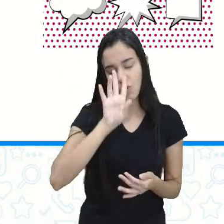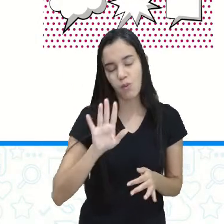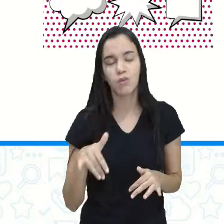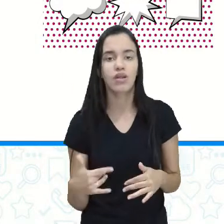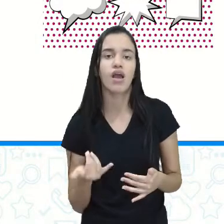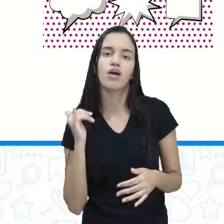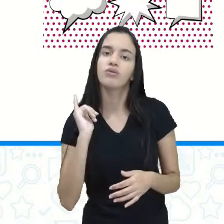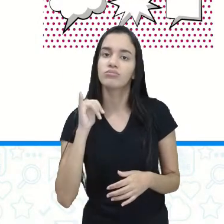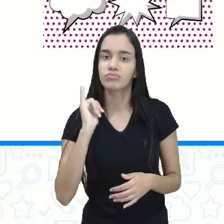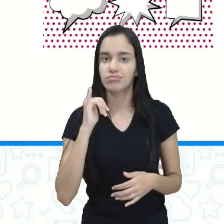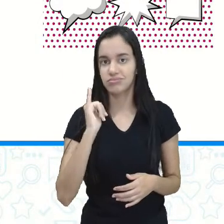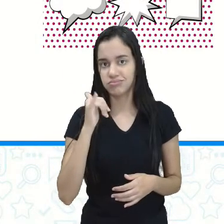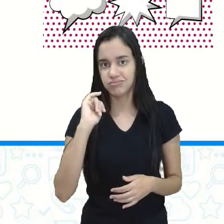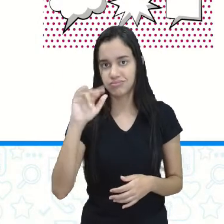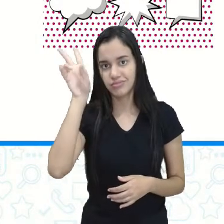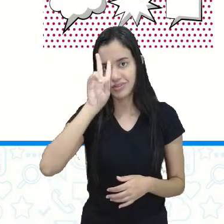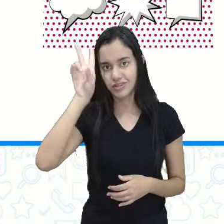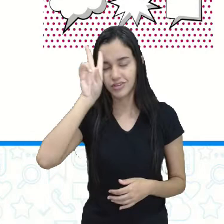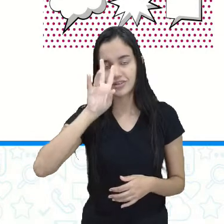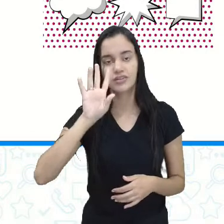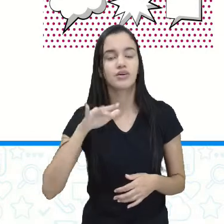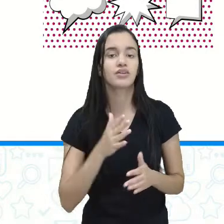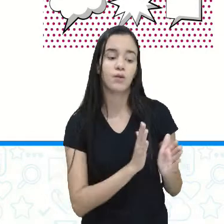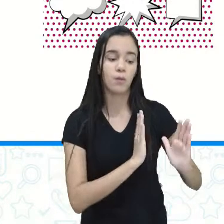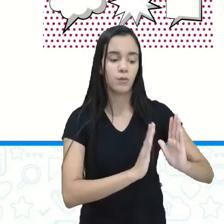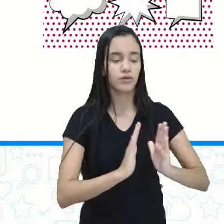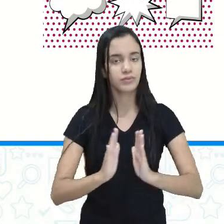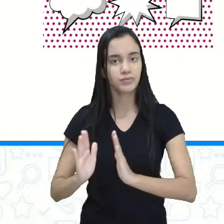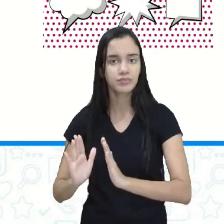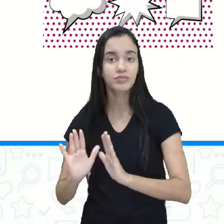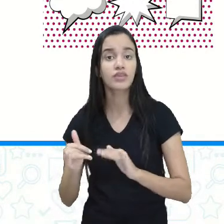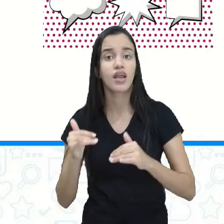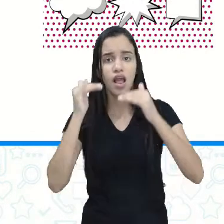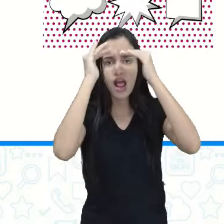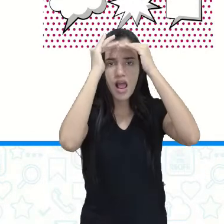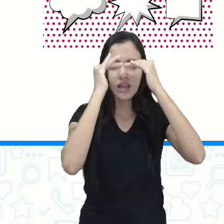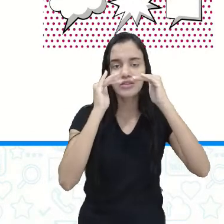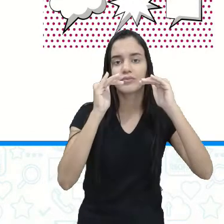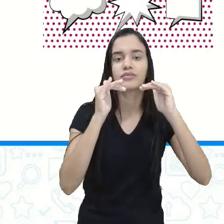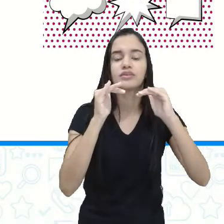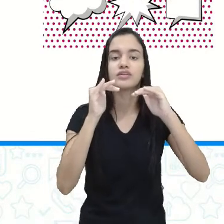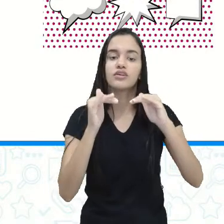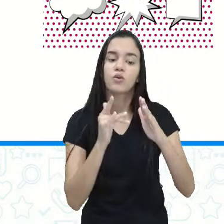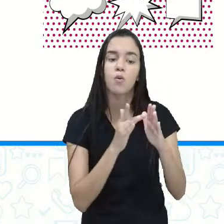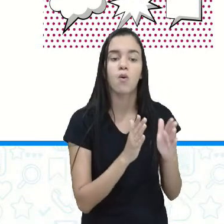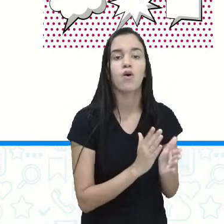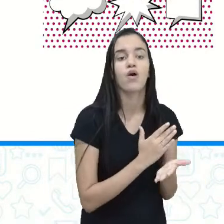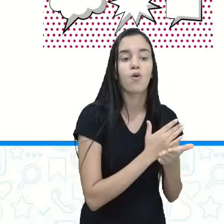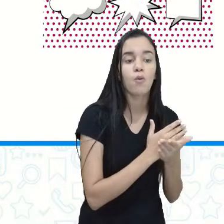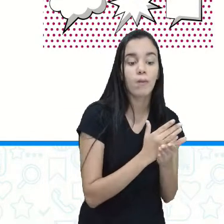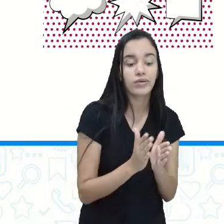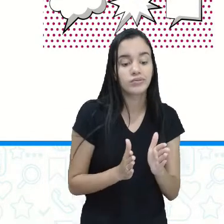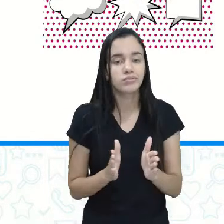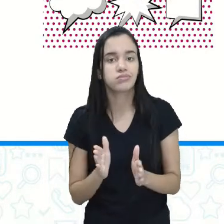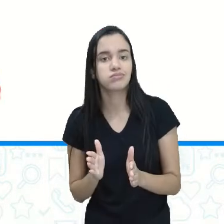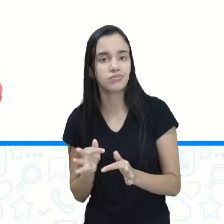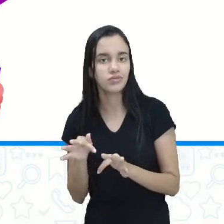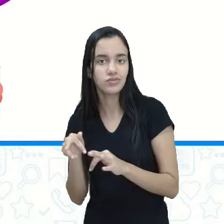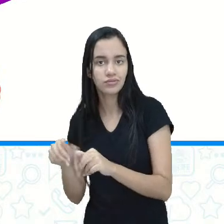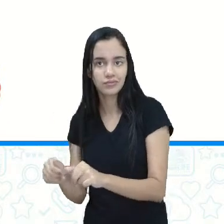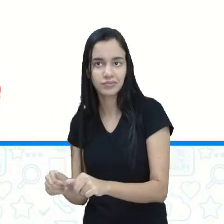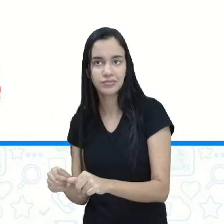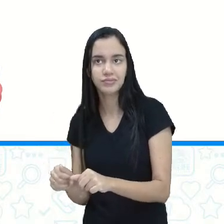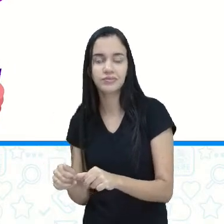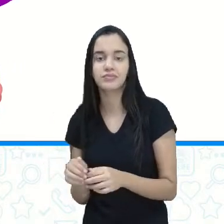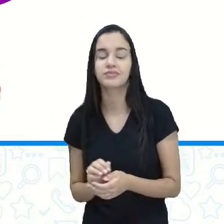uma contação de história com uma sequência, respeitando o começo, depois o meio e